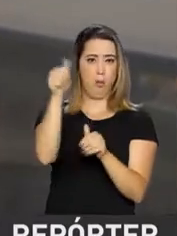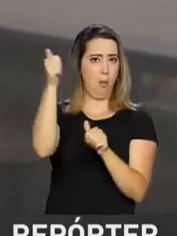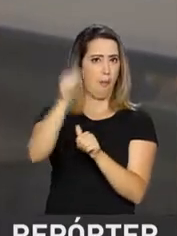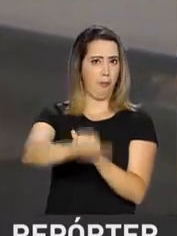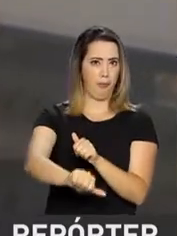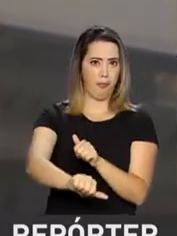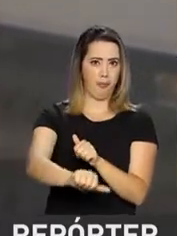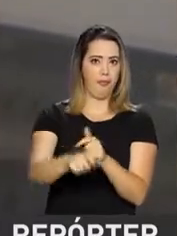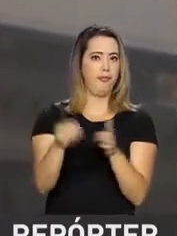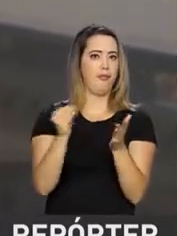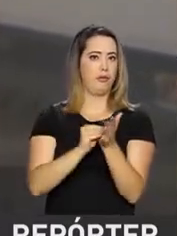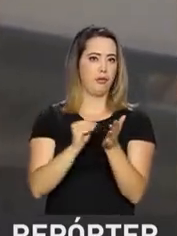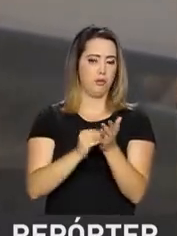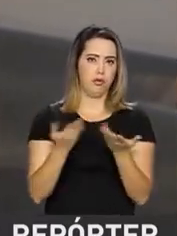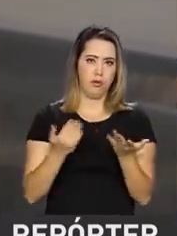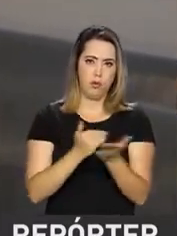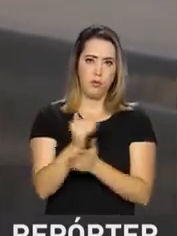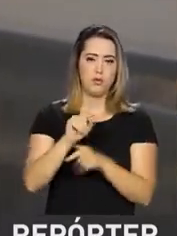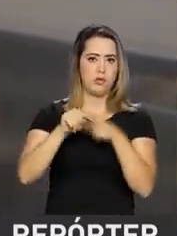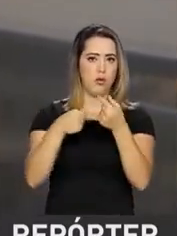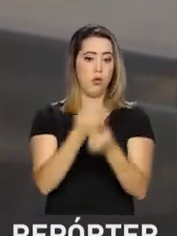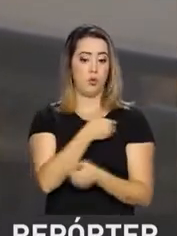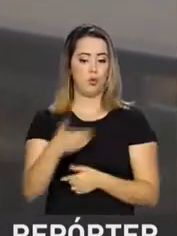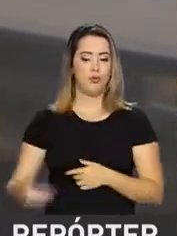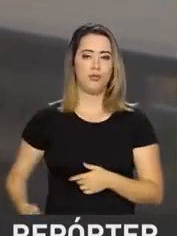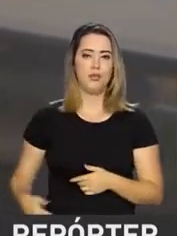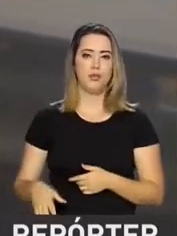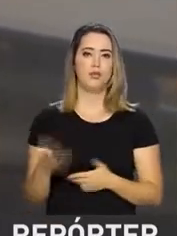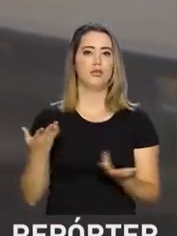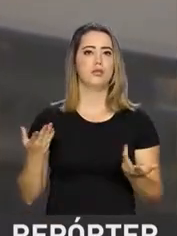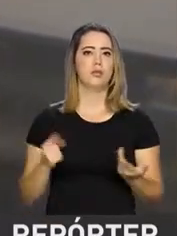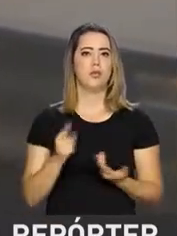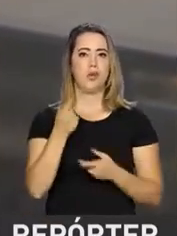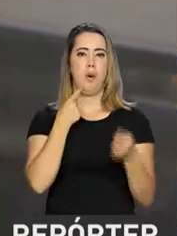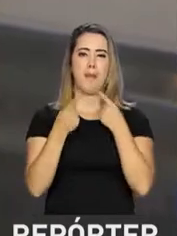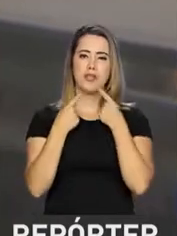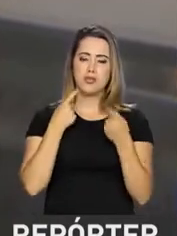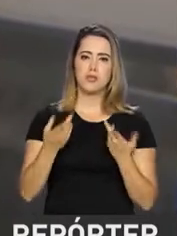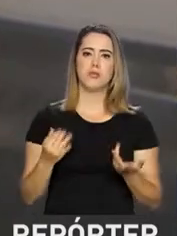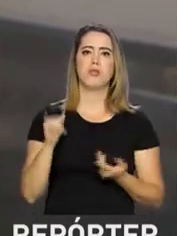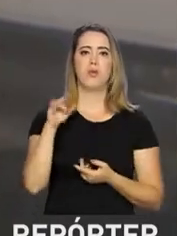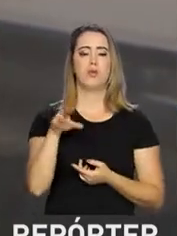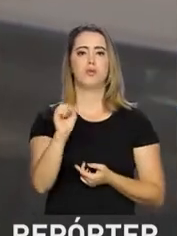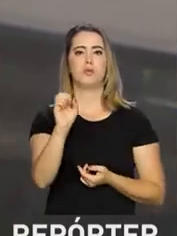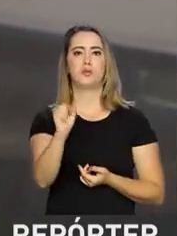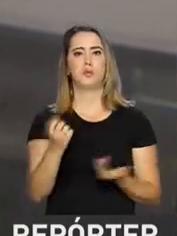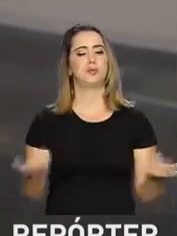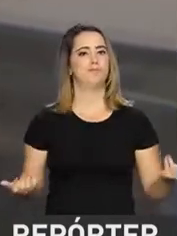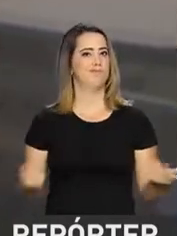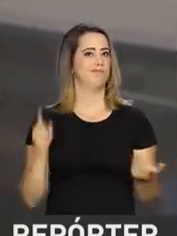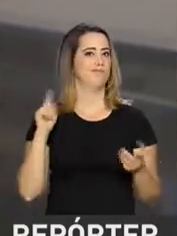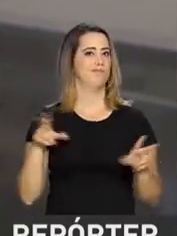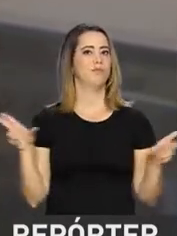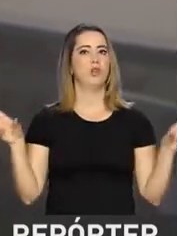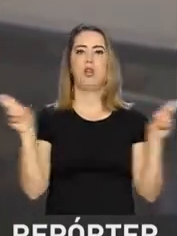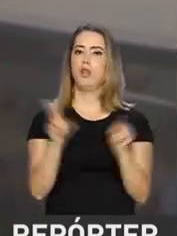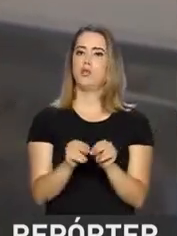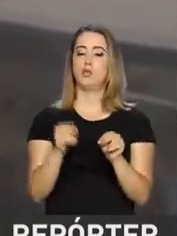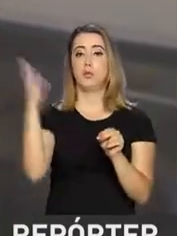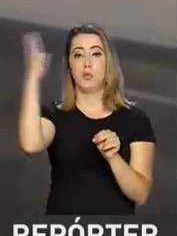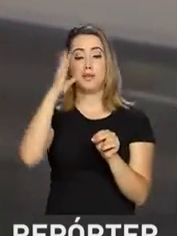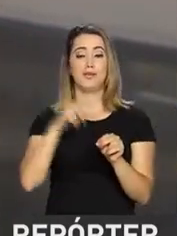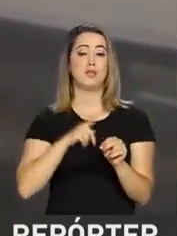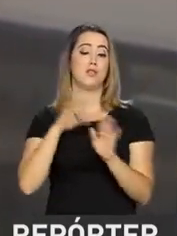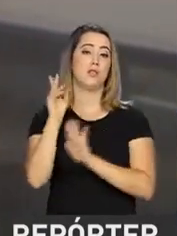ainda iniciamos o próximo governo com uma discussão de reforma da previdência em resumo o país tem o direito